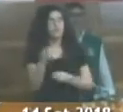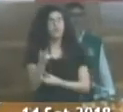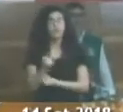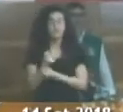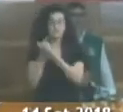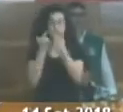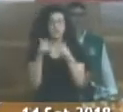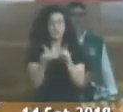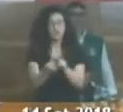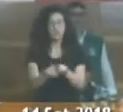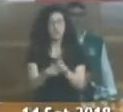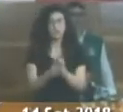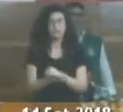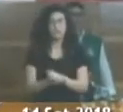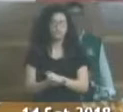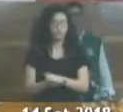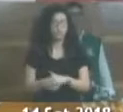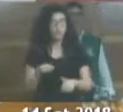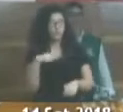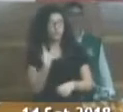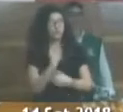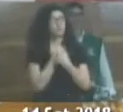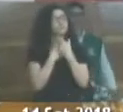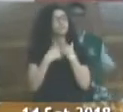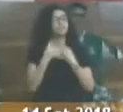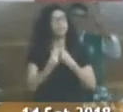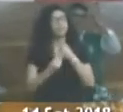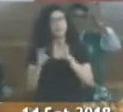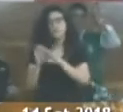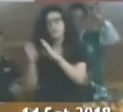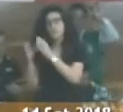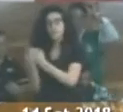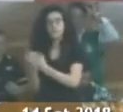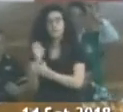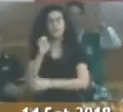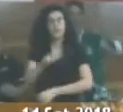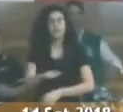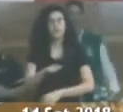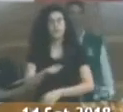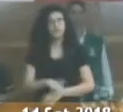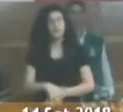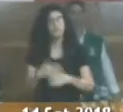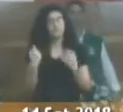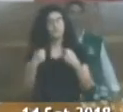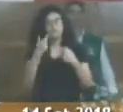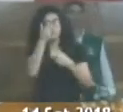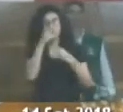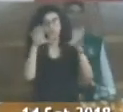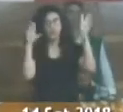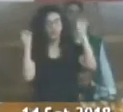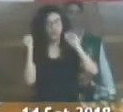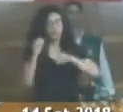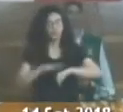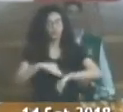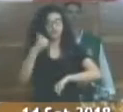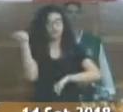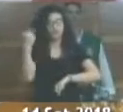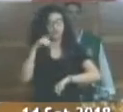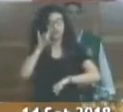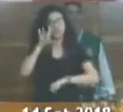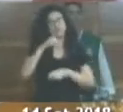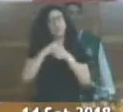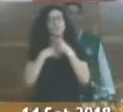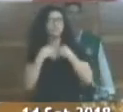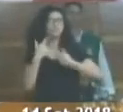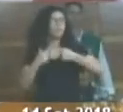também. Então, colocar aqui que o nosso interesse, enquanto comunidade tradicional, ele tem que ser ouvido e tem que ser maior do que o interesse